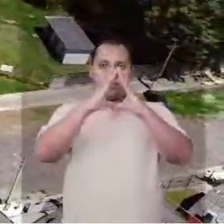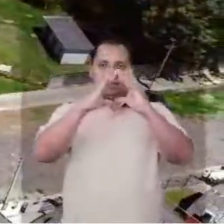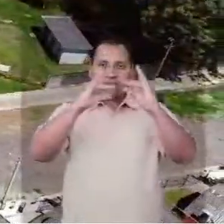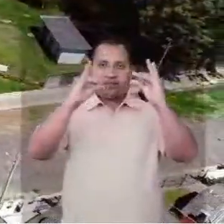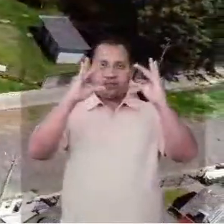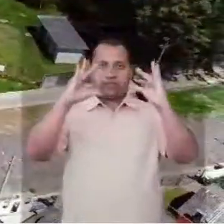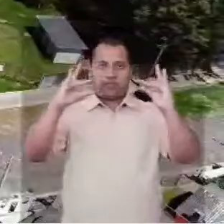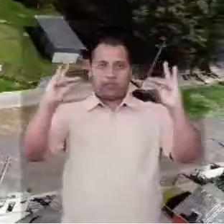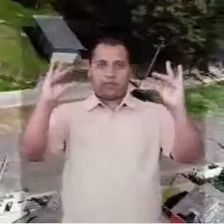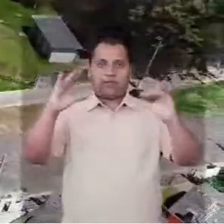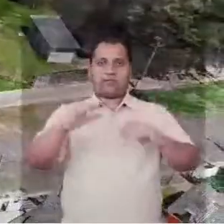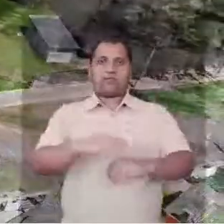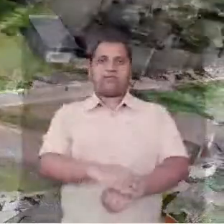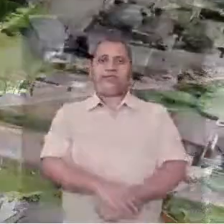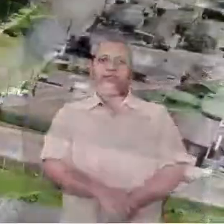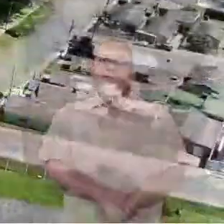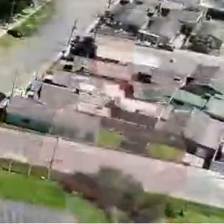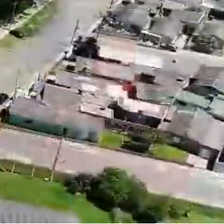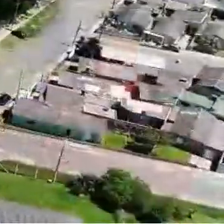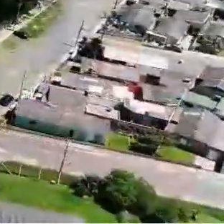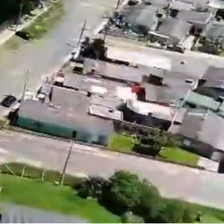Jaguarão.